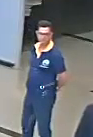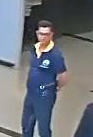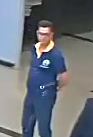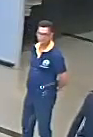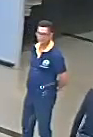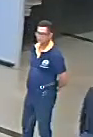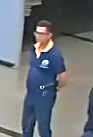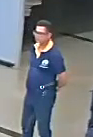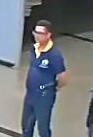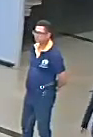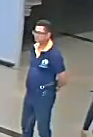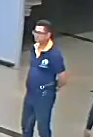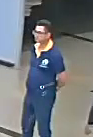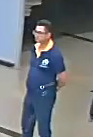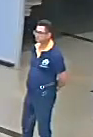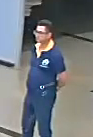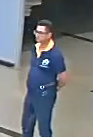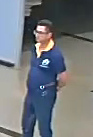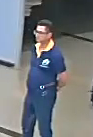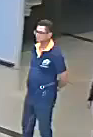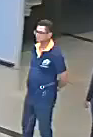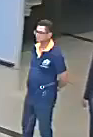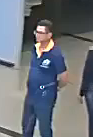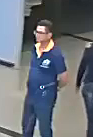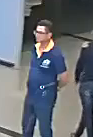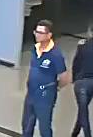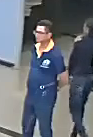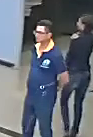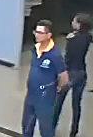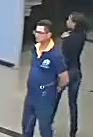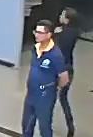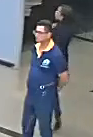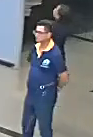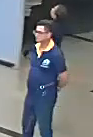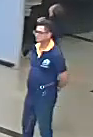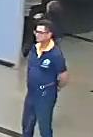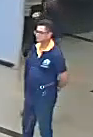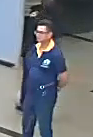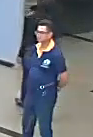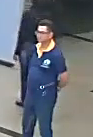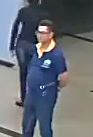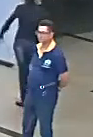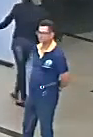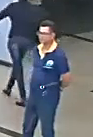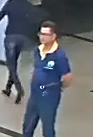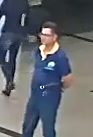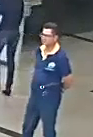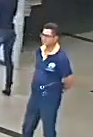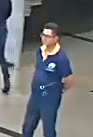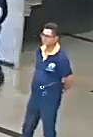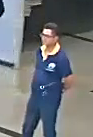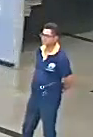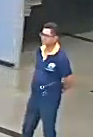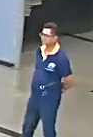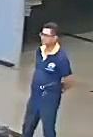saúde aqui do Estado colaboradora da comissão das pessoas com deficiência em Minas